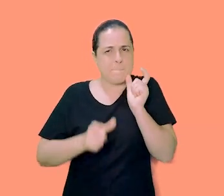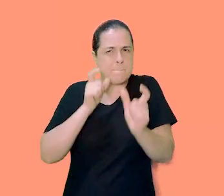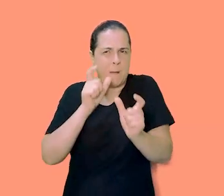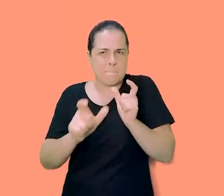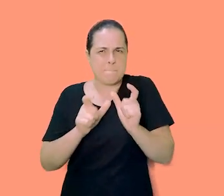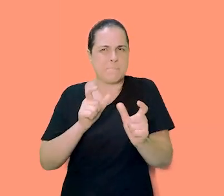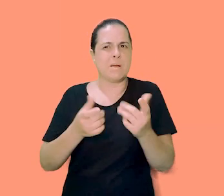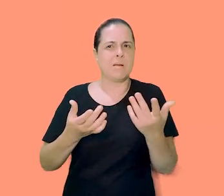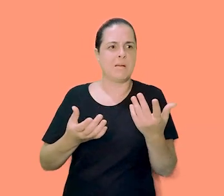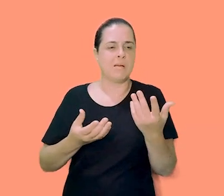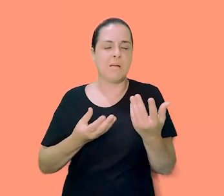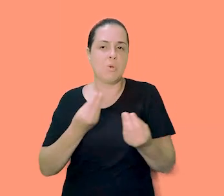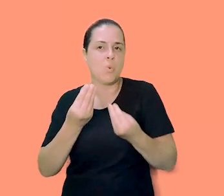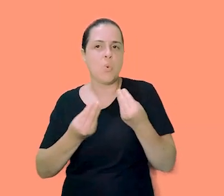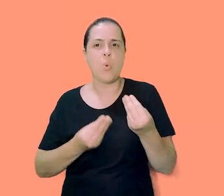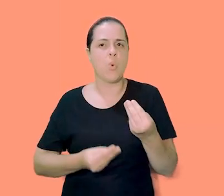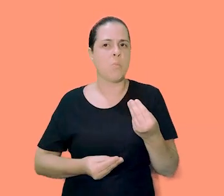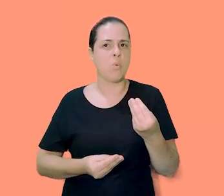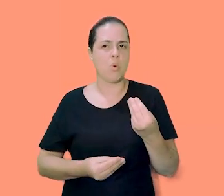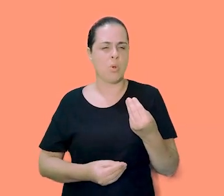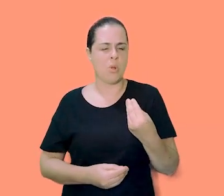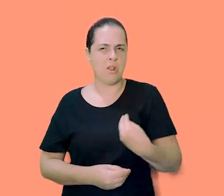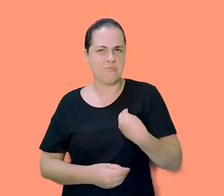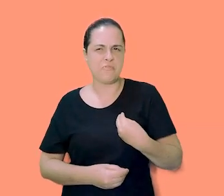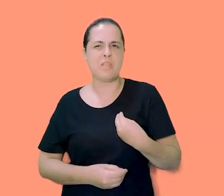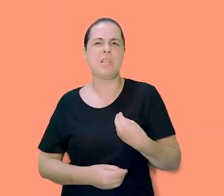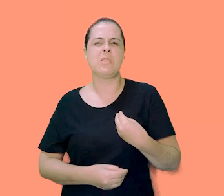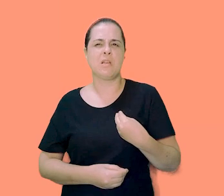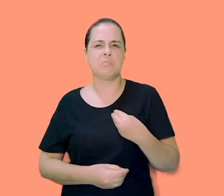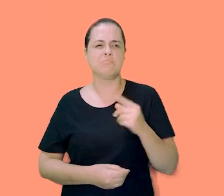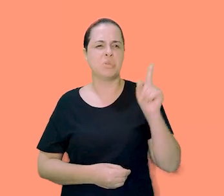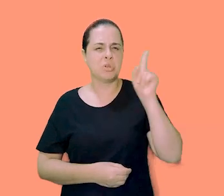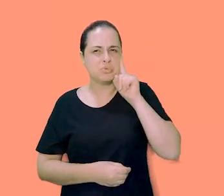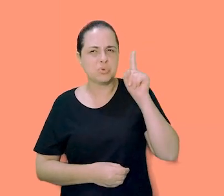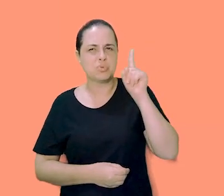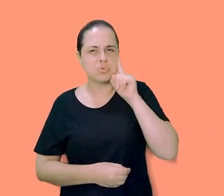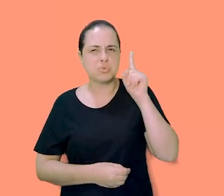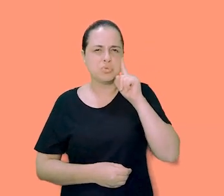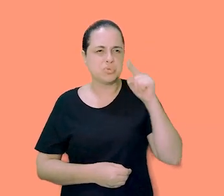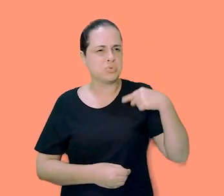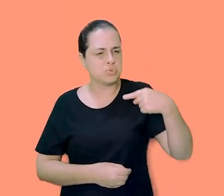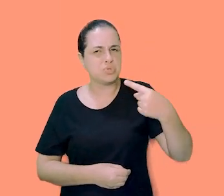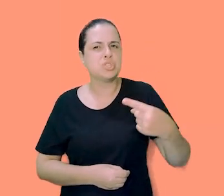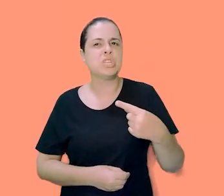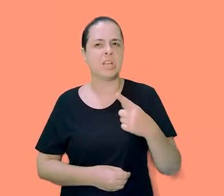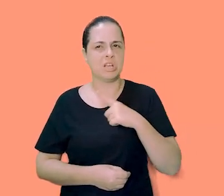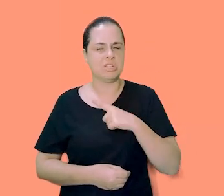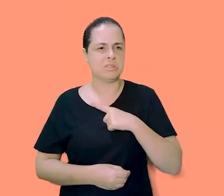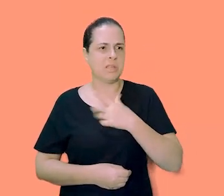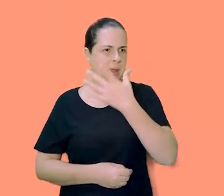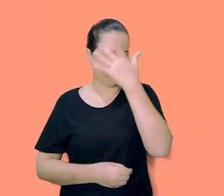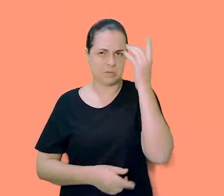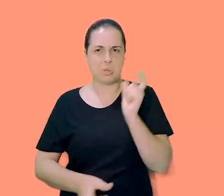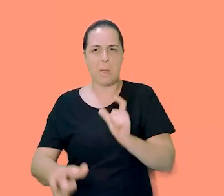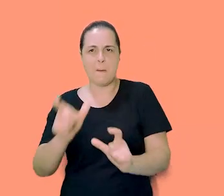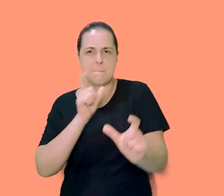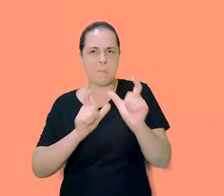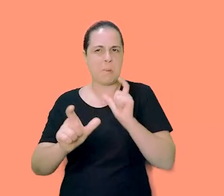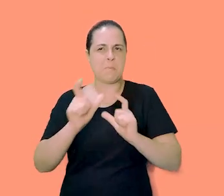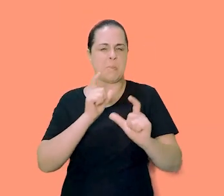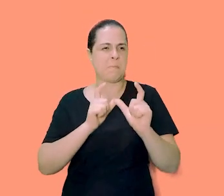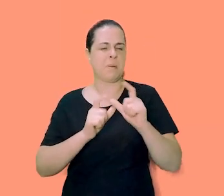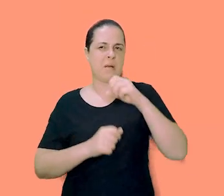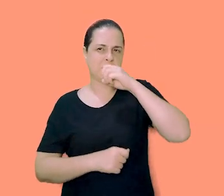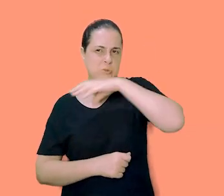agressões cotidianas, rotineiras, né, que vocês enfrentam no dia a dia. Bom,